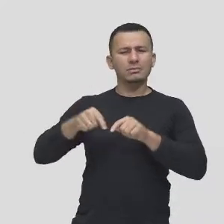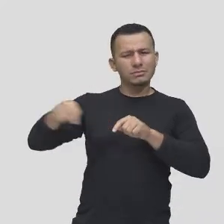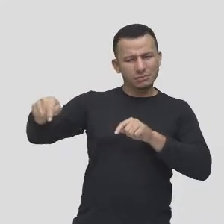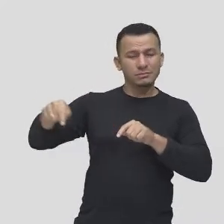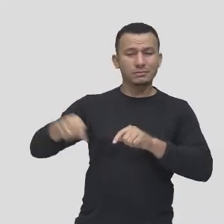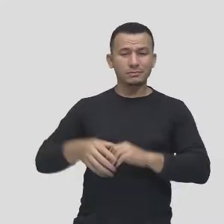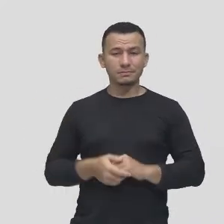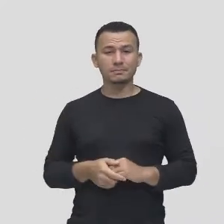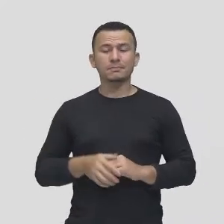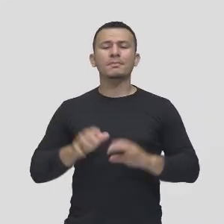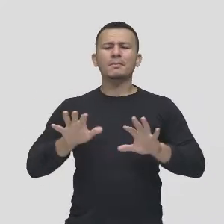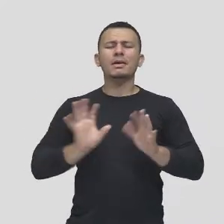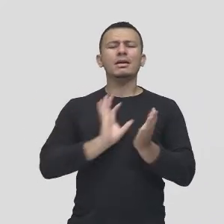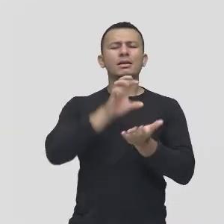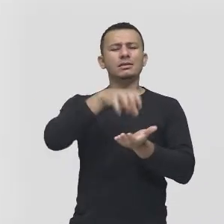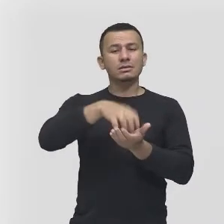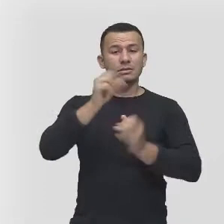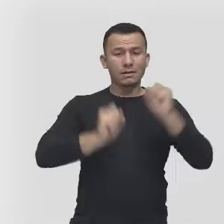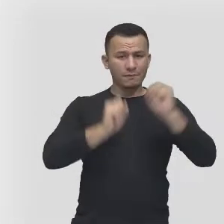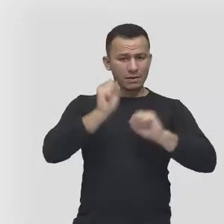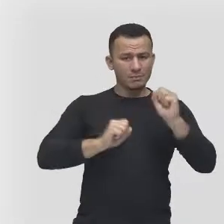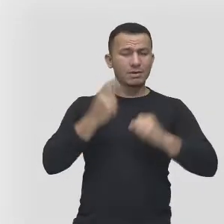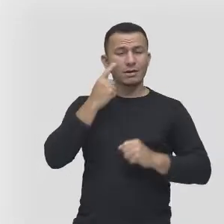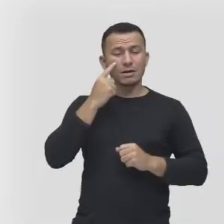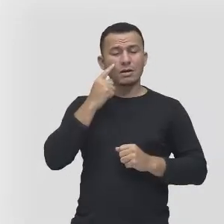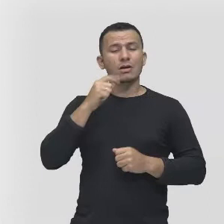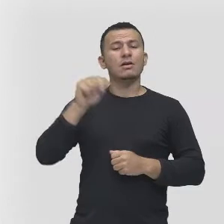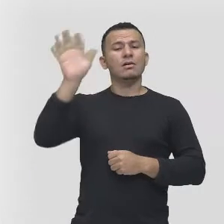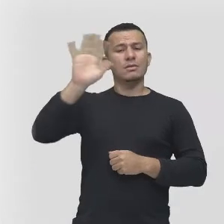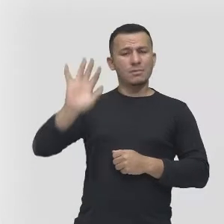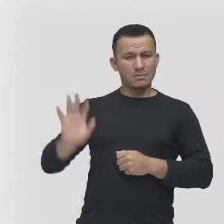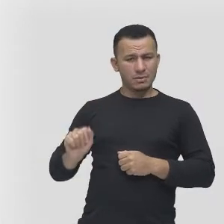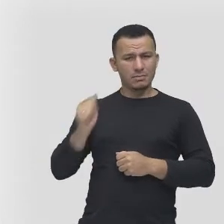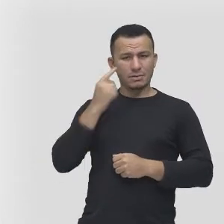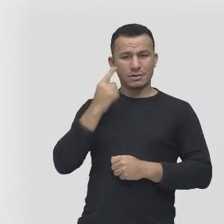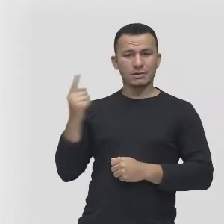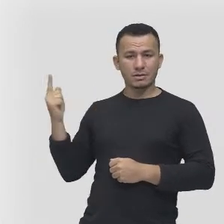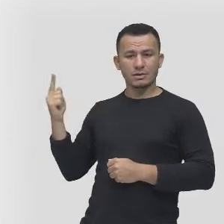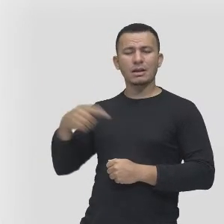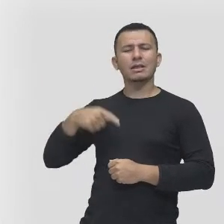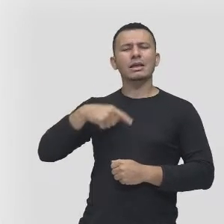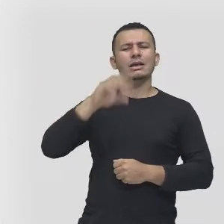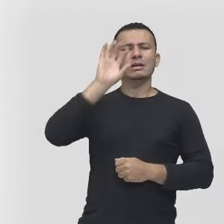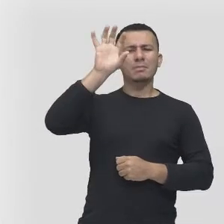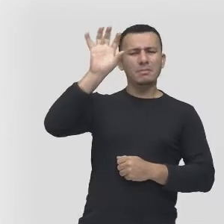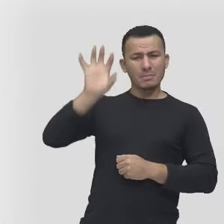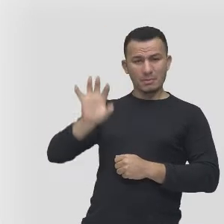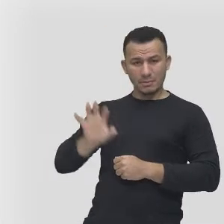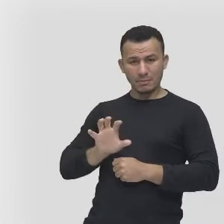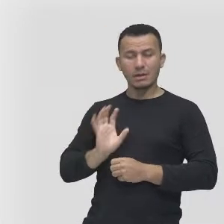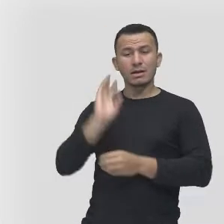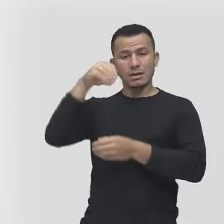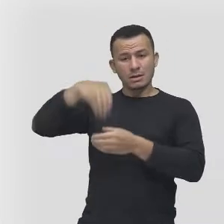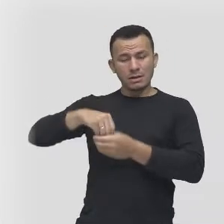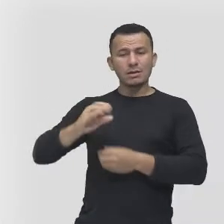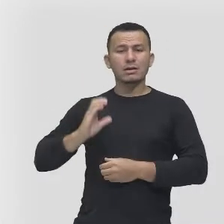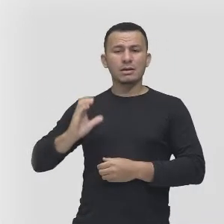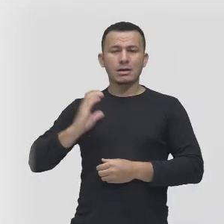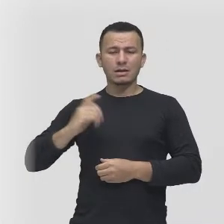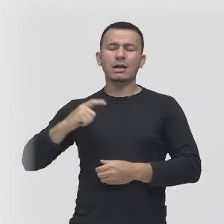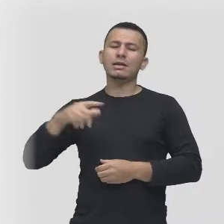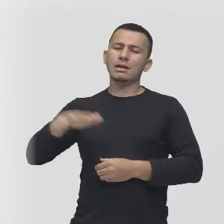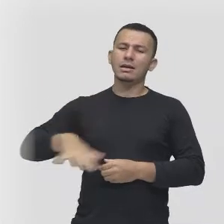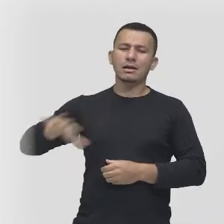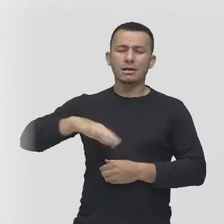relação às fábricas, a gente vai ver aí nesse mapa agora, né, na próxima tela, que a gente observa, dentro do Canadá tem algumas áreas